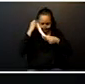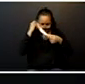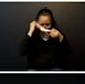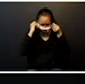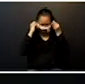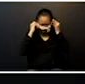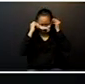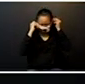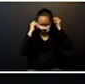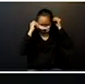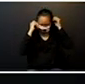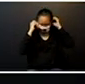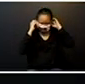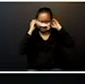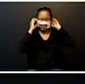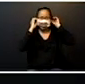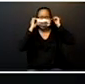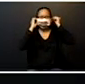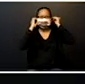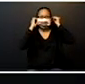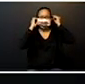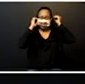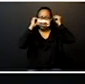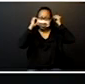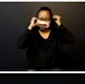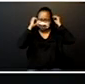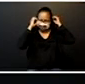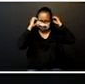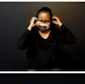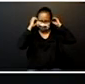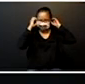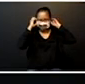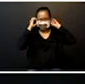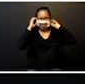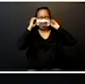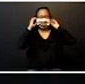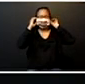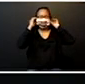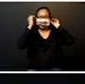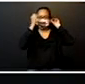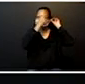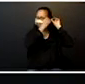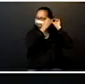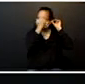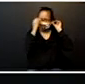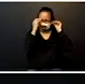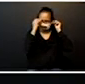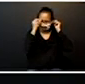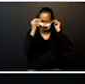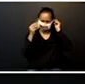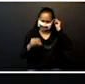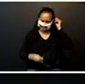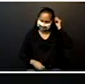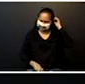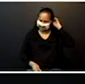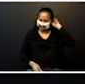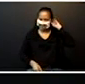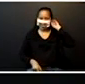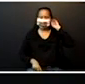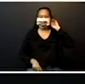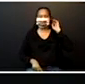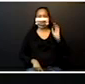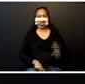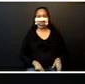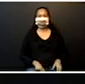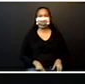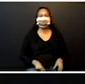estiverem fazendo atividades, por exemplo, como os exercícios em sala de aula, como também vocês vão